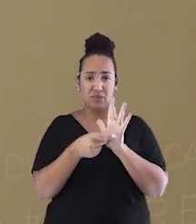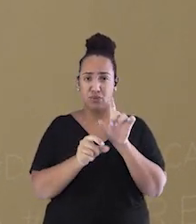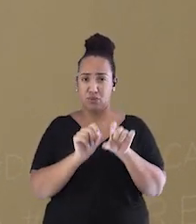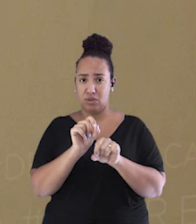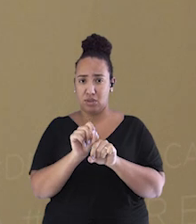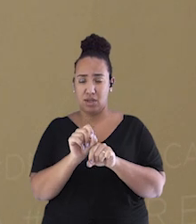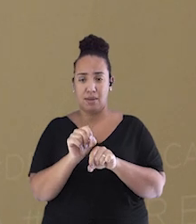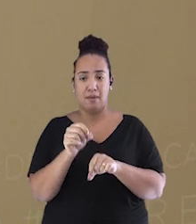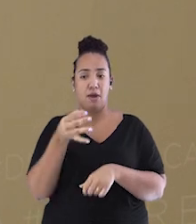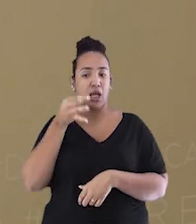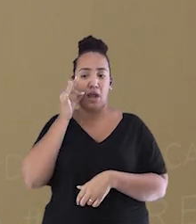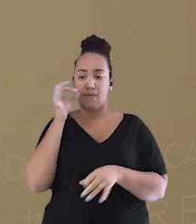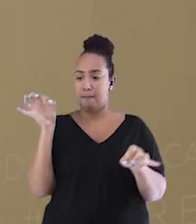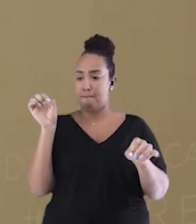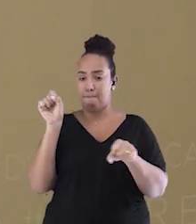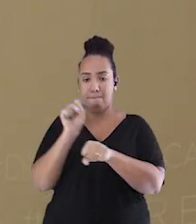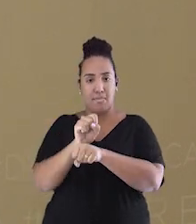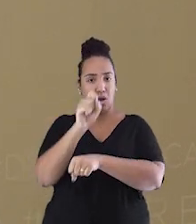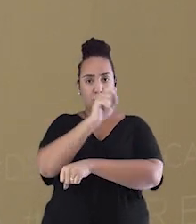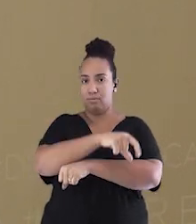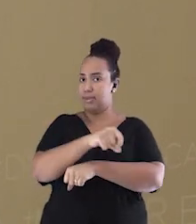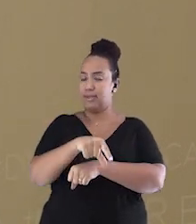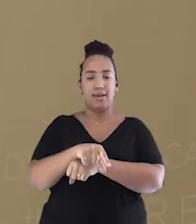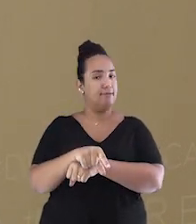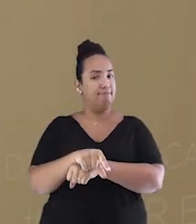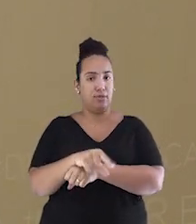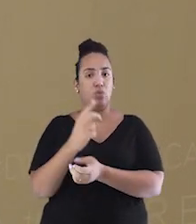que o produto deixou de ser cultivado.